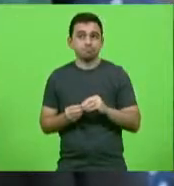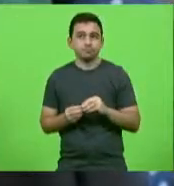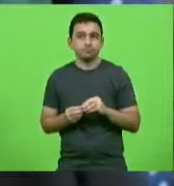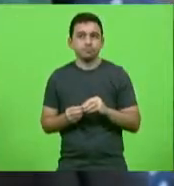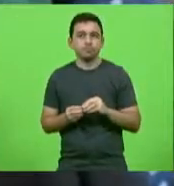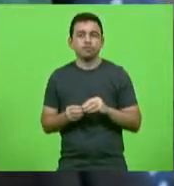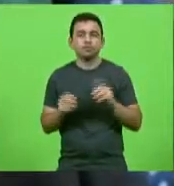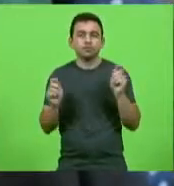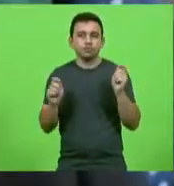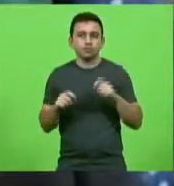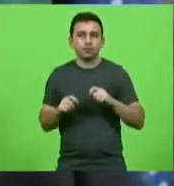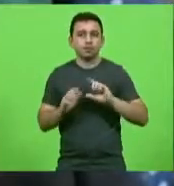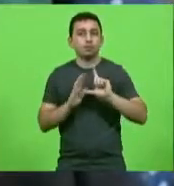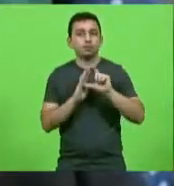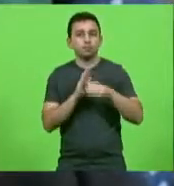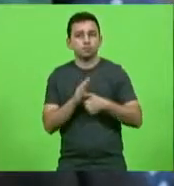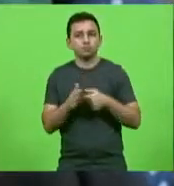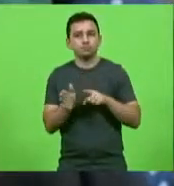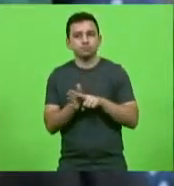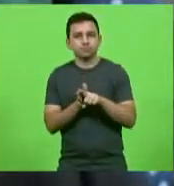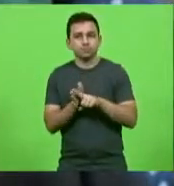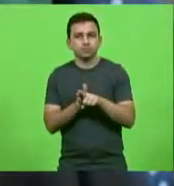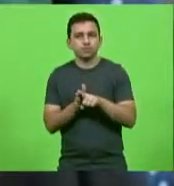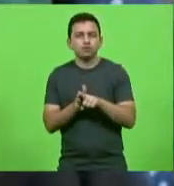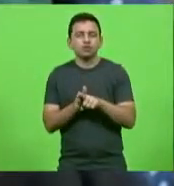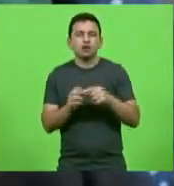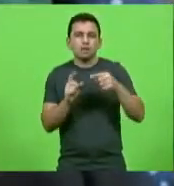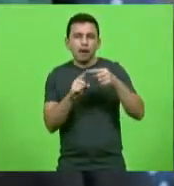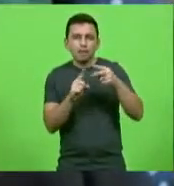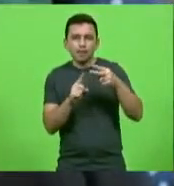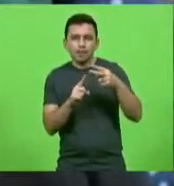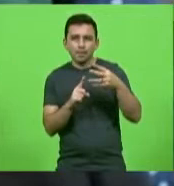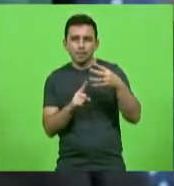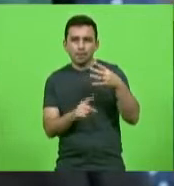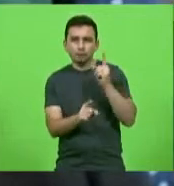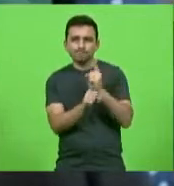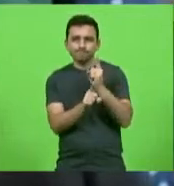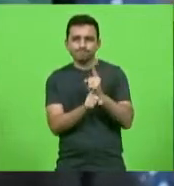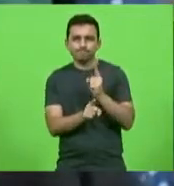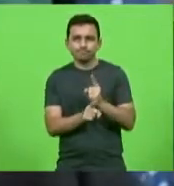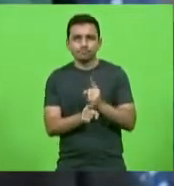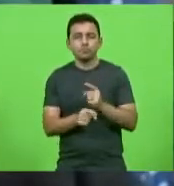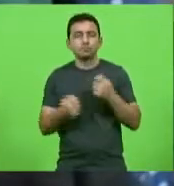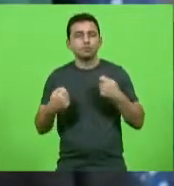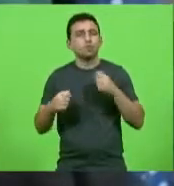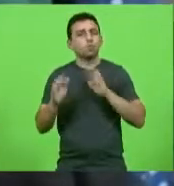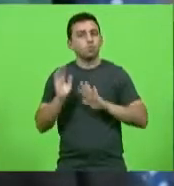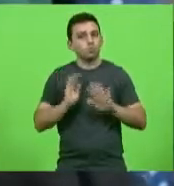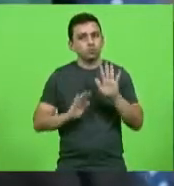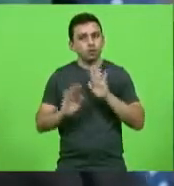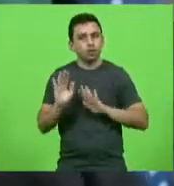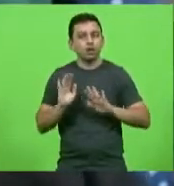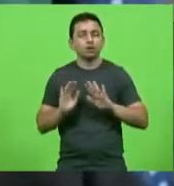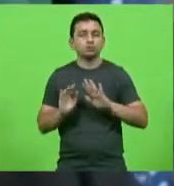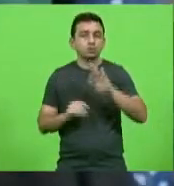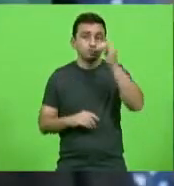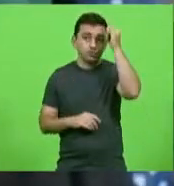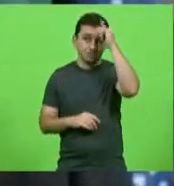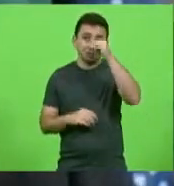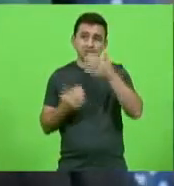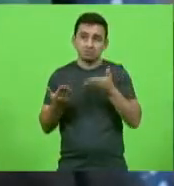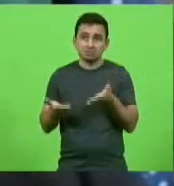ser aferida após a análise de uma junção de fatos que demonstram a cautela na condução do enfrentamento da